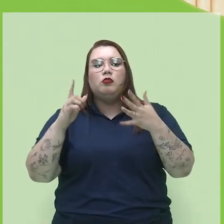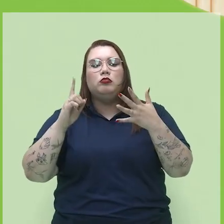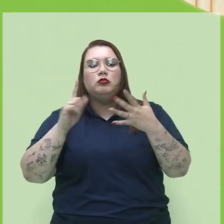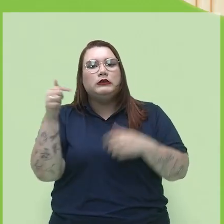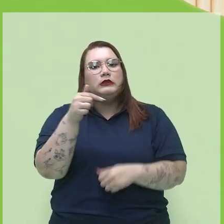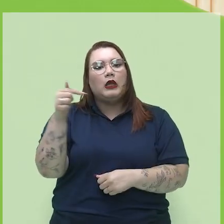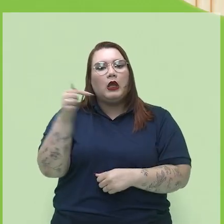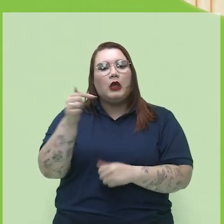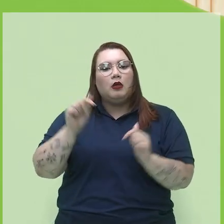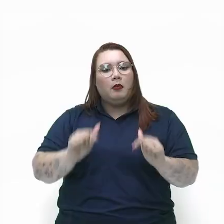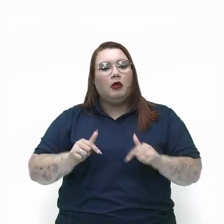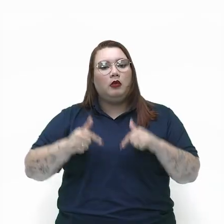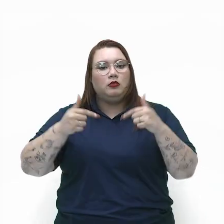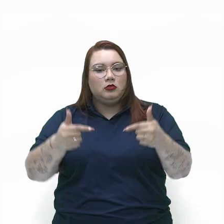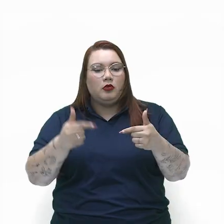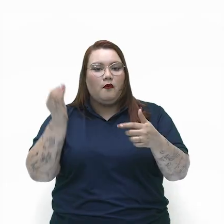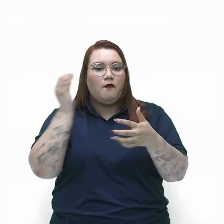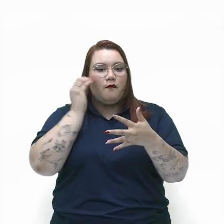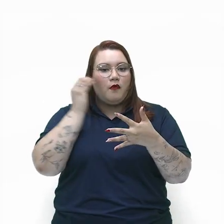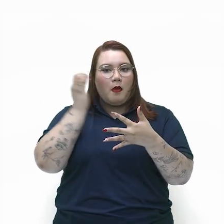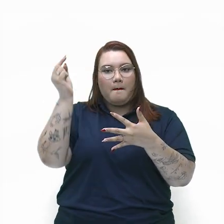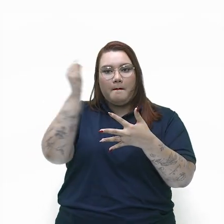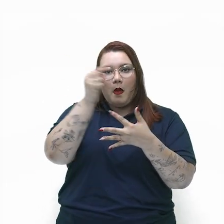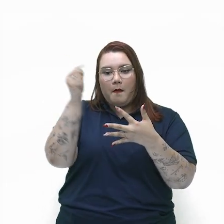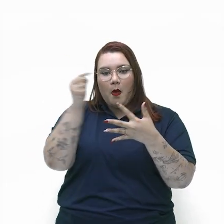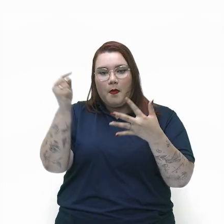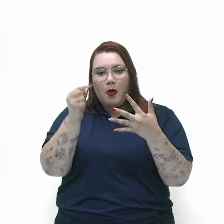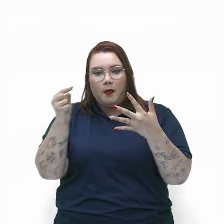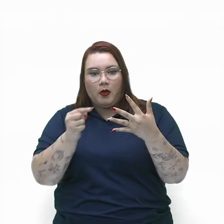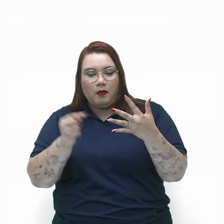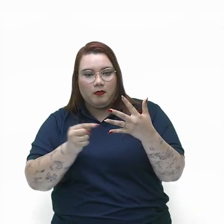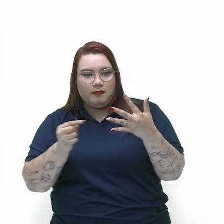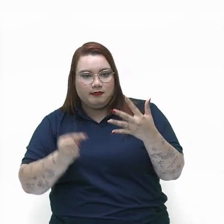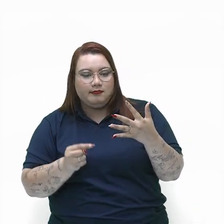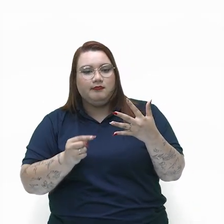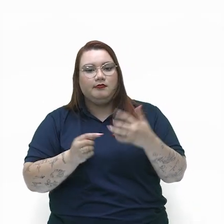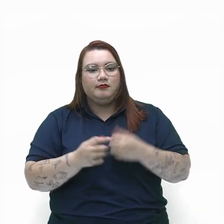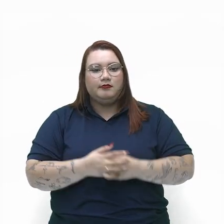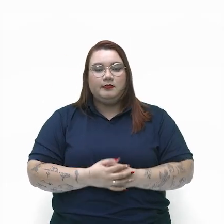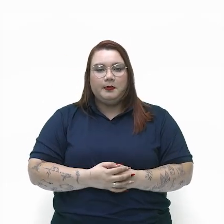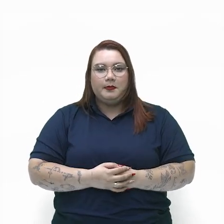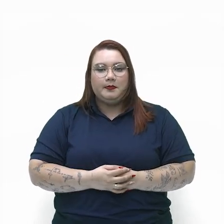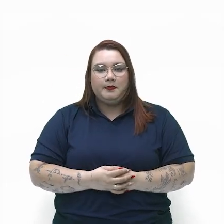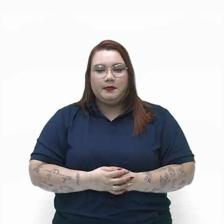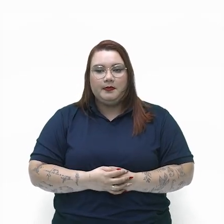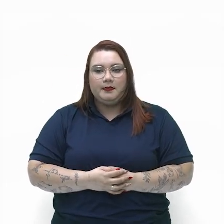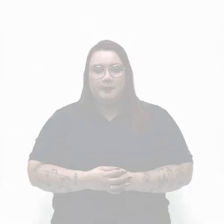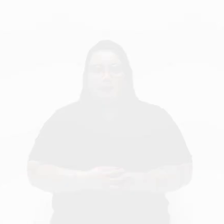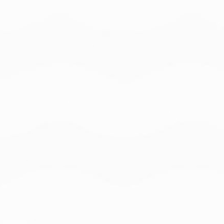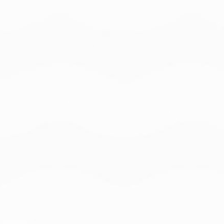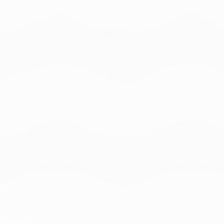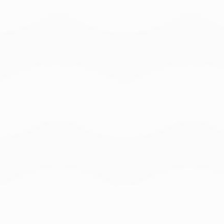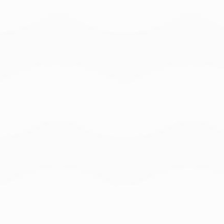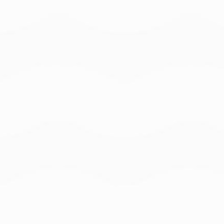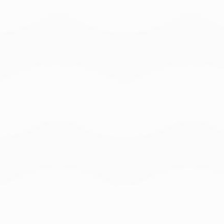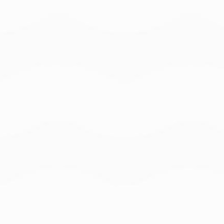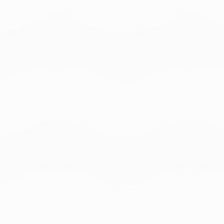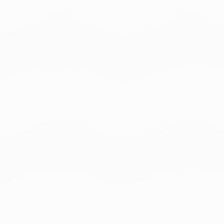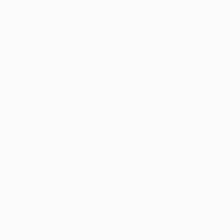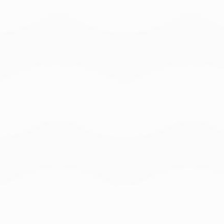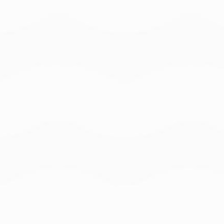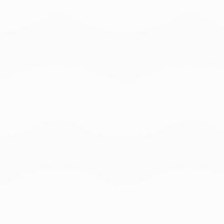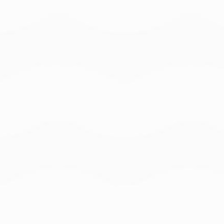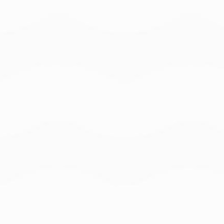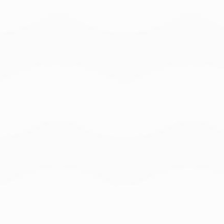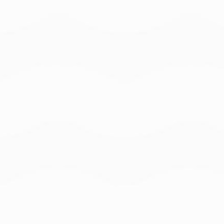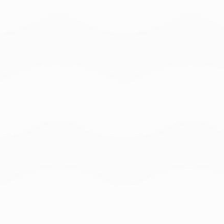E o sétimo passo, que seria fazer o checklist, né? O nosso famoso checklist, que é a lista de checagem. onde